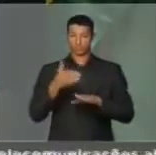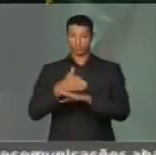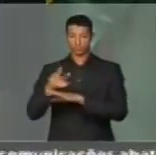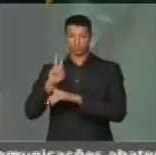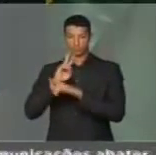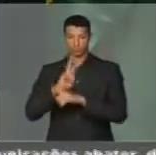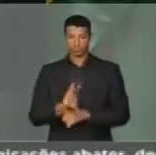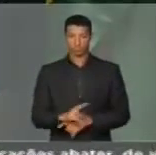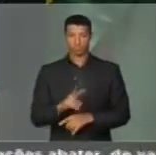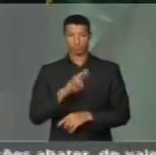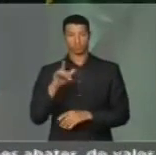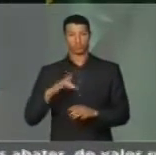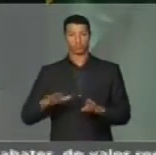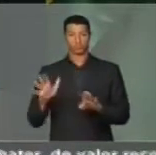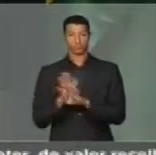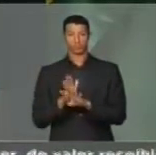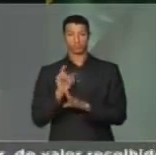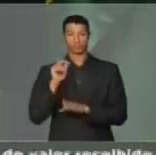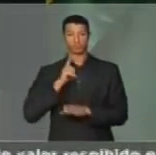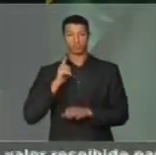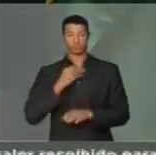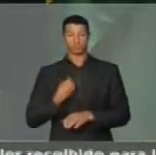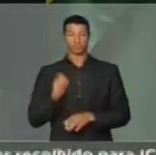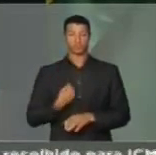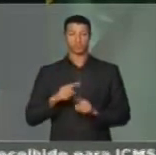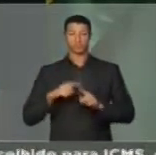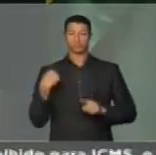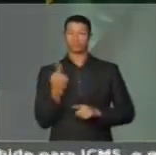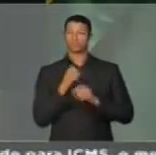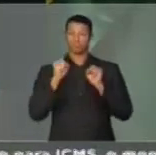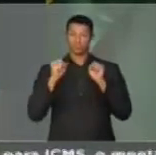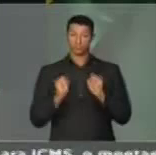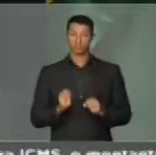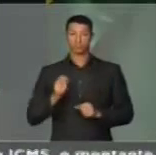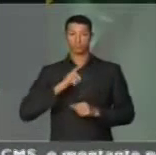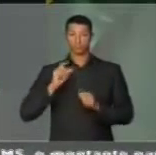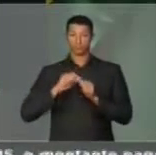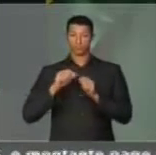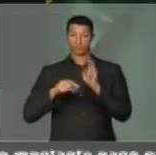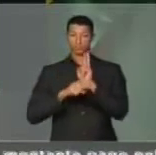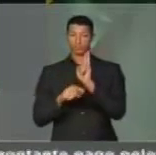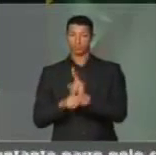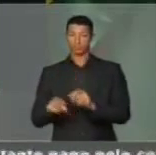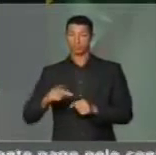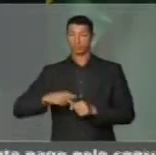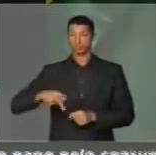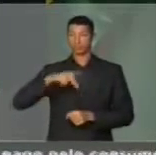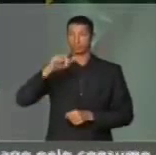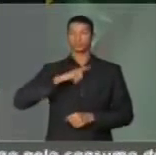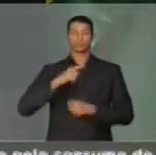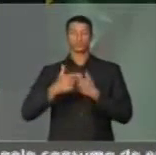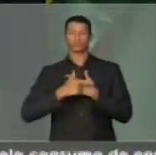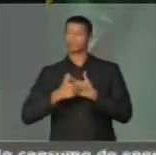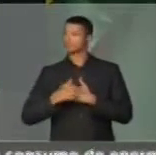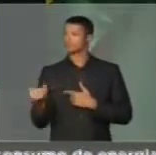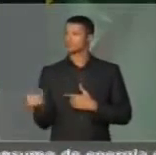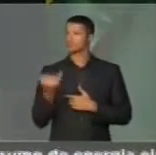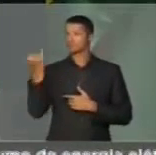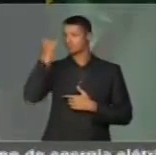fiscalização vão chegar a quem tem devido. Agora, o que a gente pode e tem que fazer é a defesa da Petrobras. Ela que tem um papel